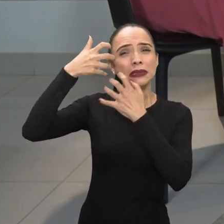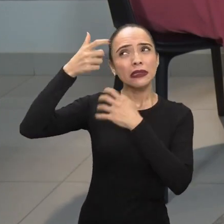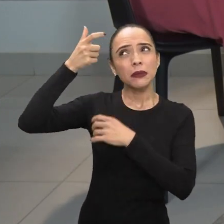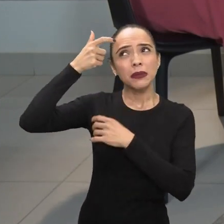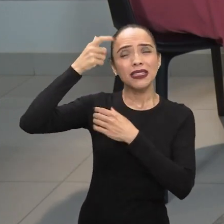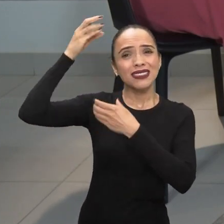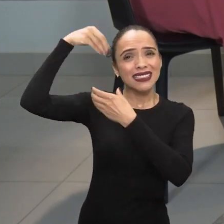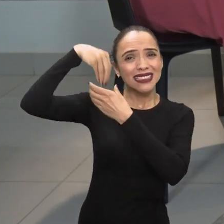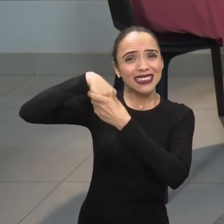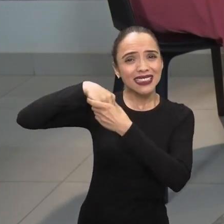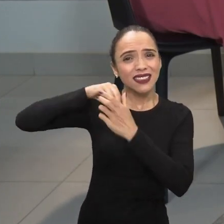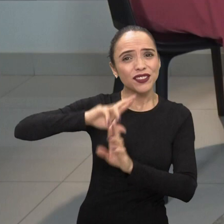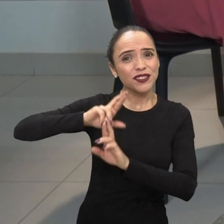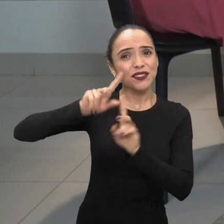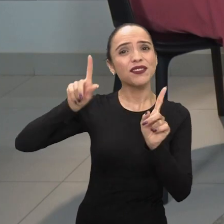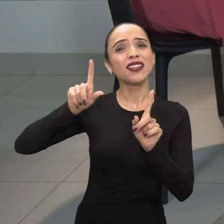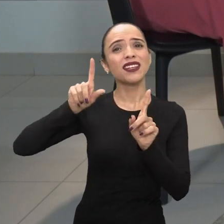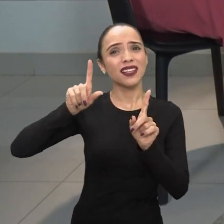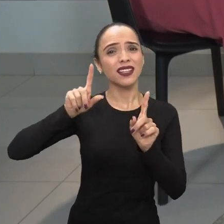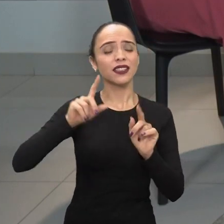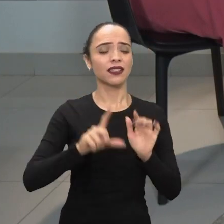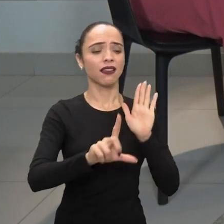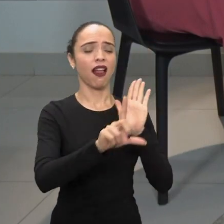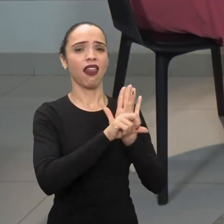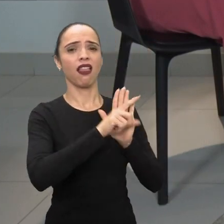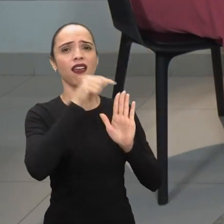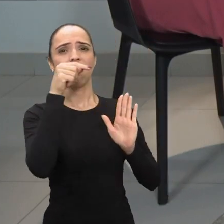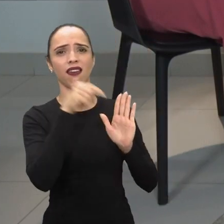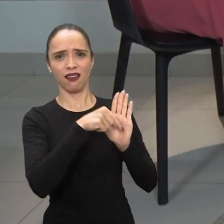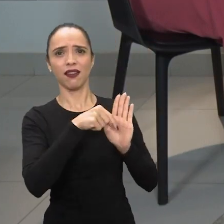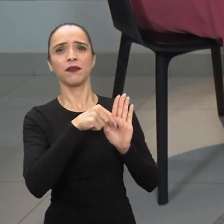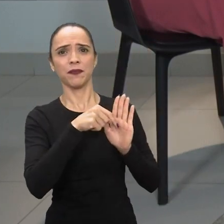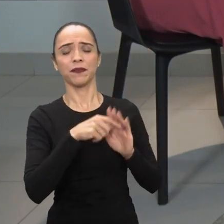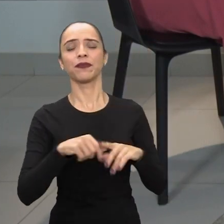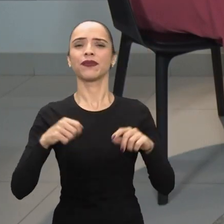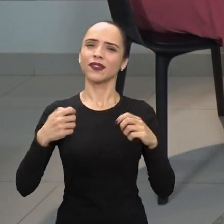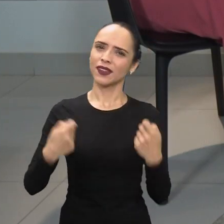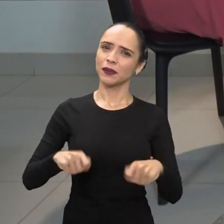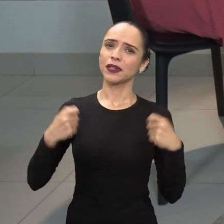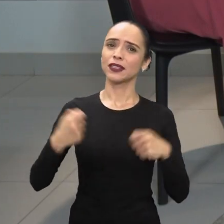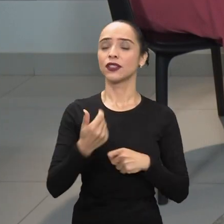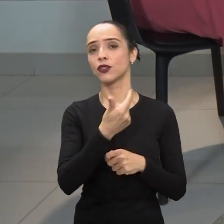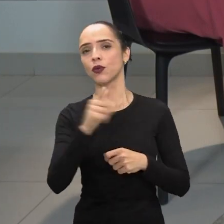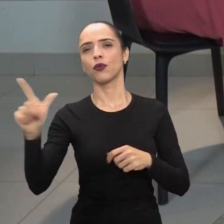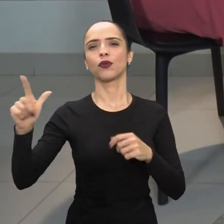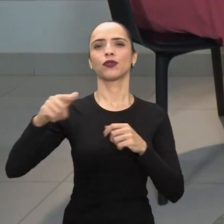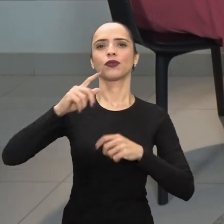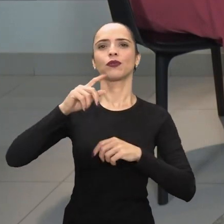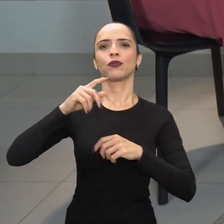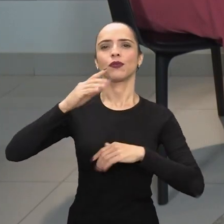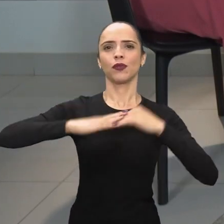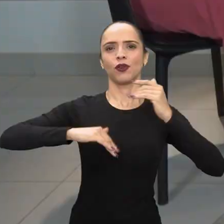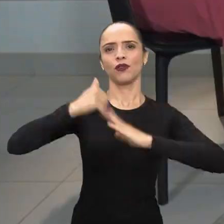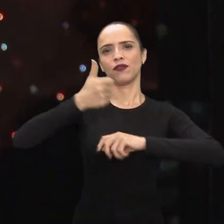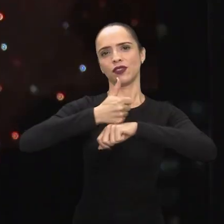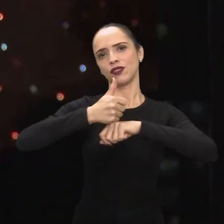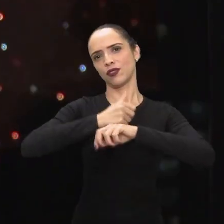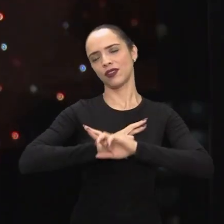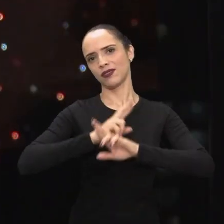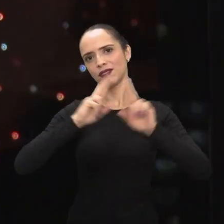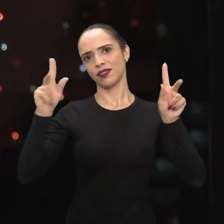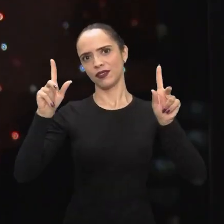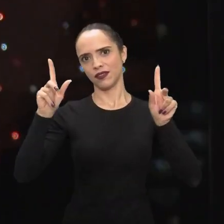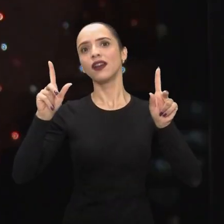a mentalidade o que tá na lei de execução penal né exigiria um outro tipo de profissional para lidar com preso